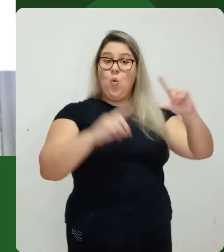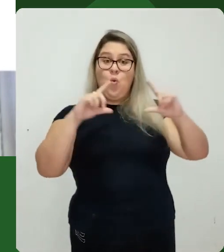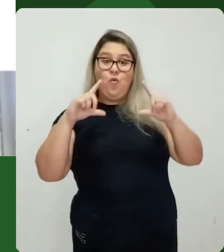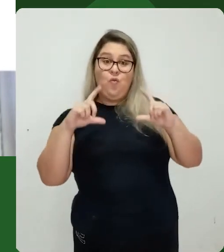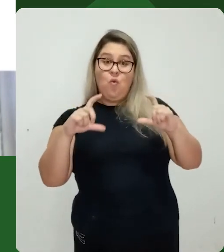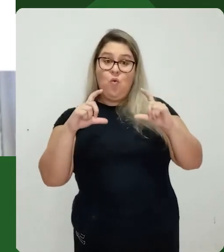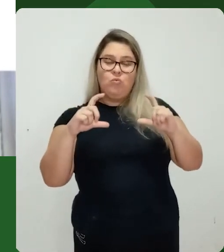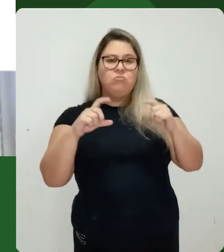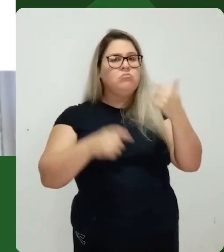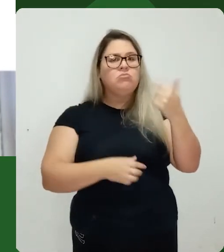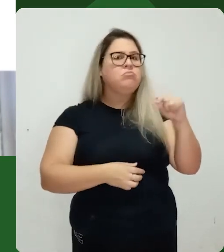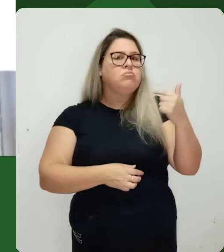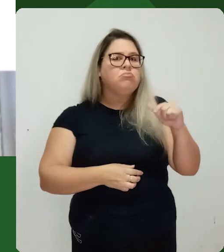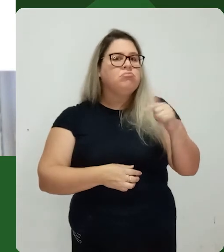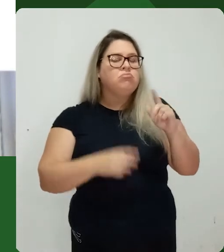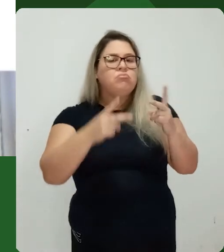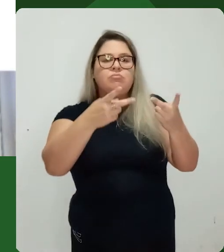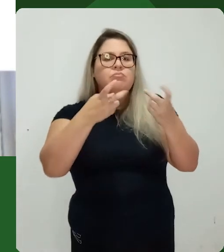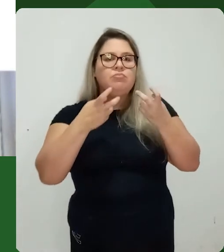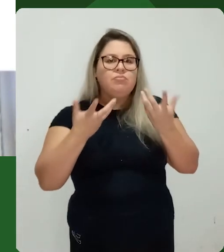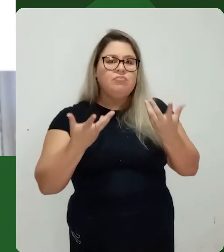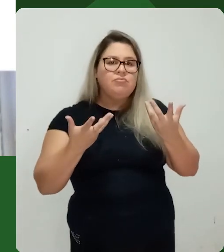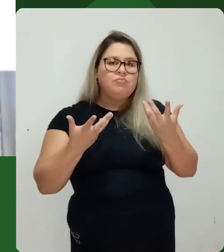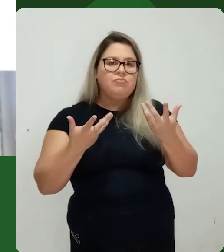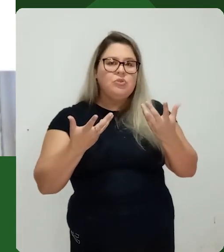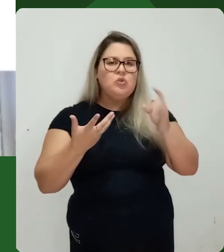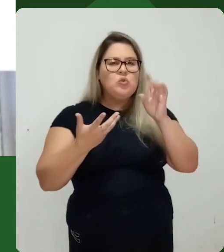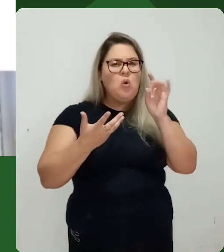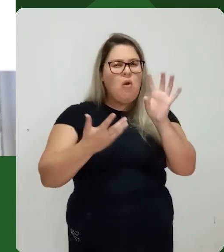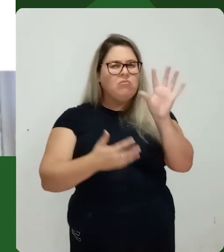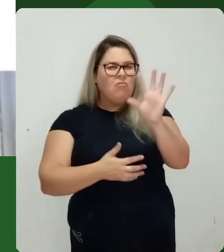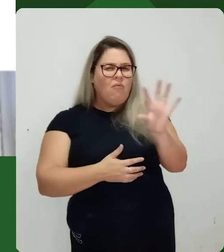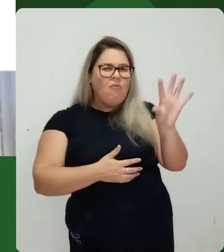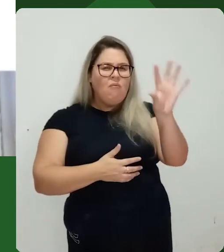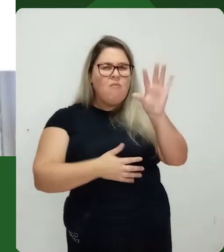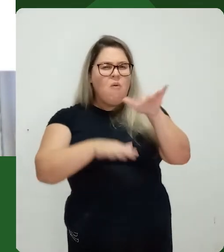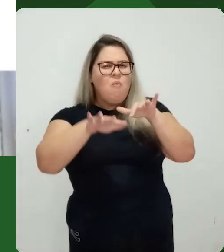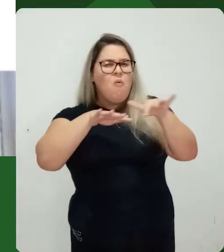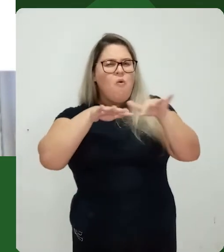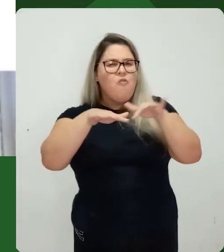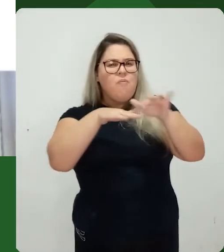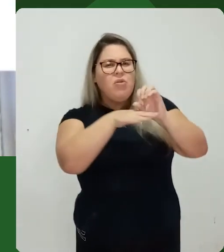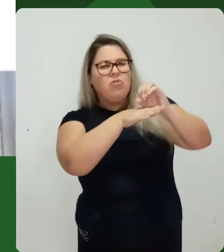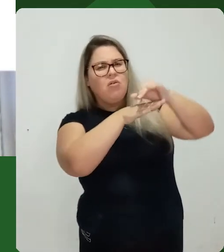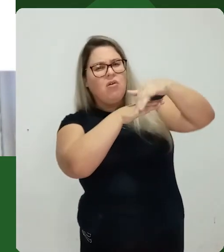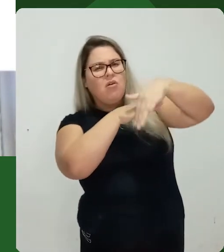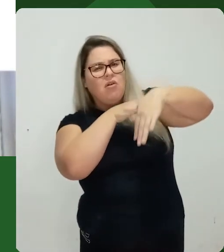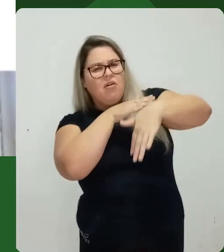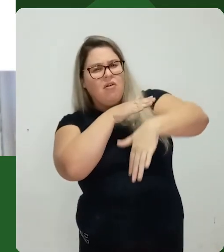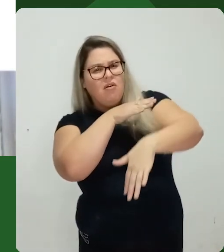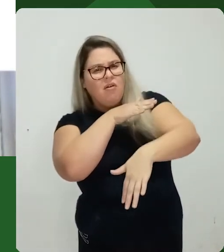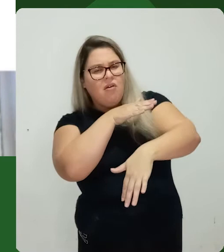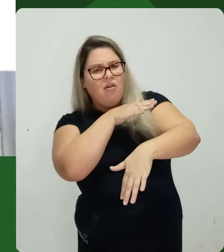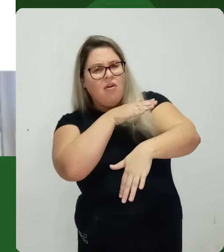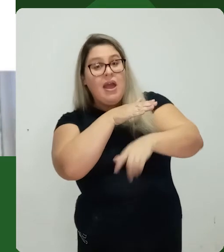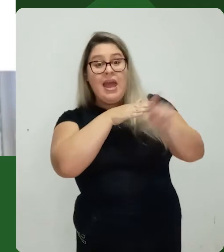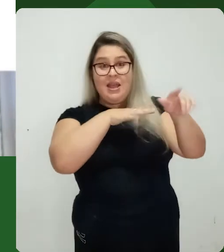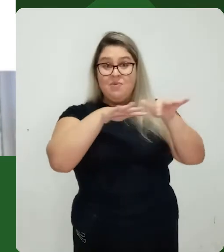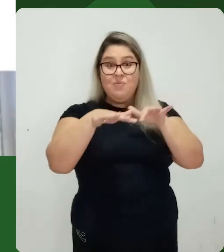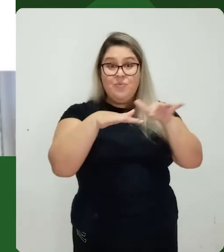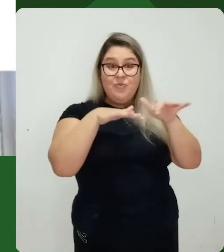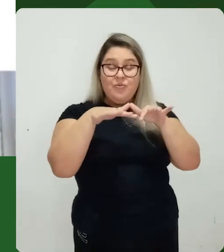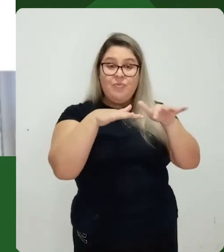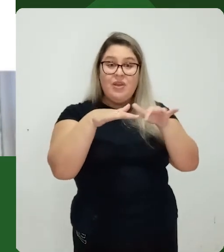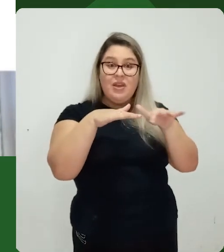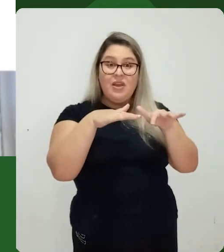formando aquele volume que é a cachoeira. Já nessa outra cachoeira, eu não tenho mais aquilo, eu tenho um